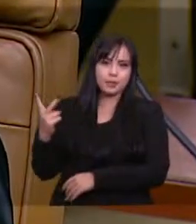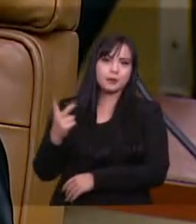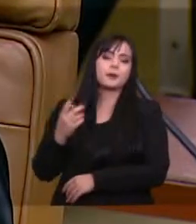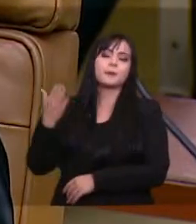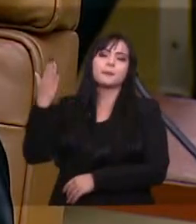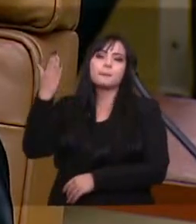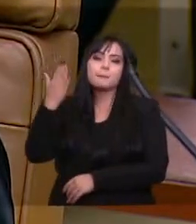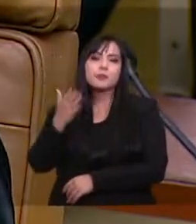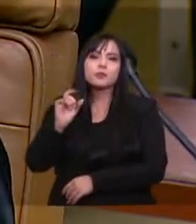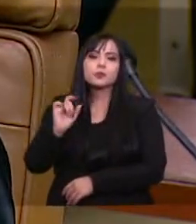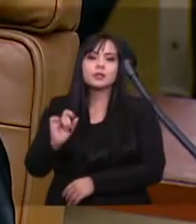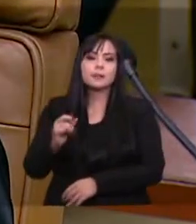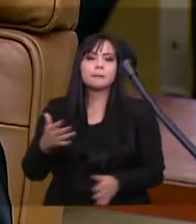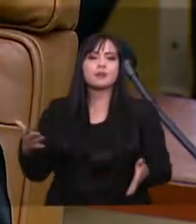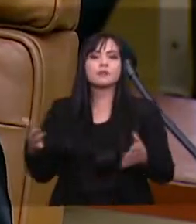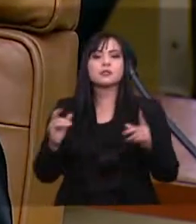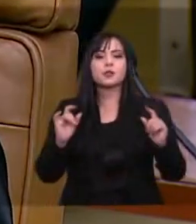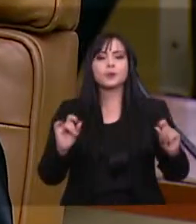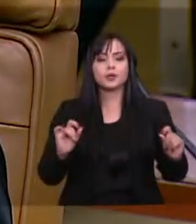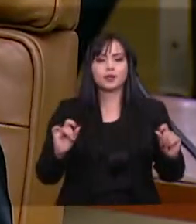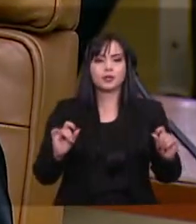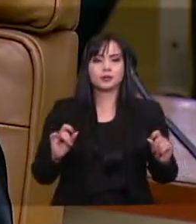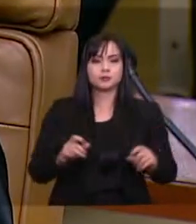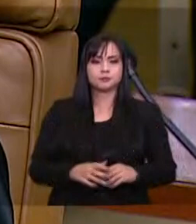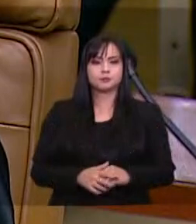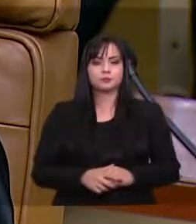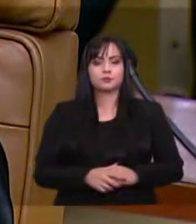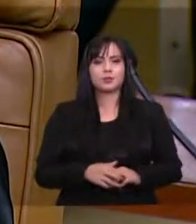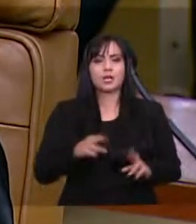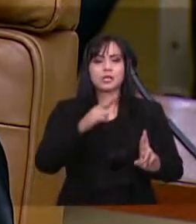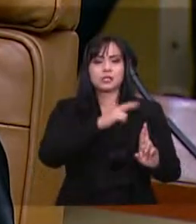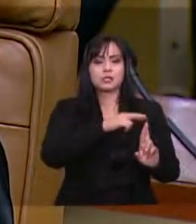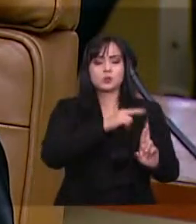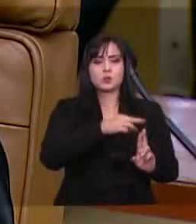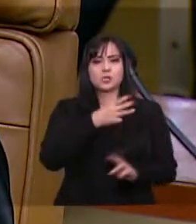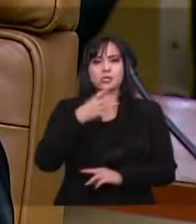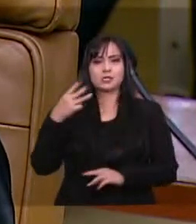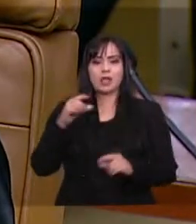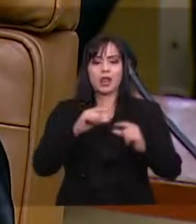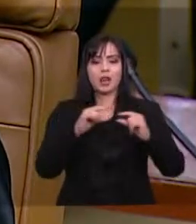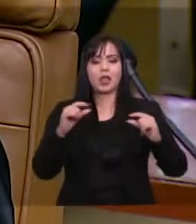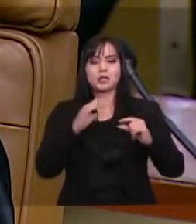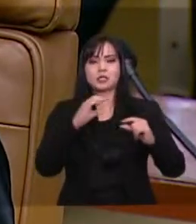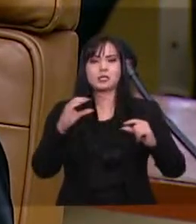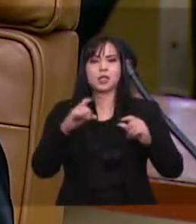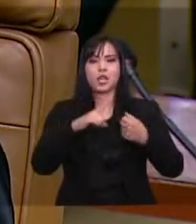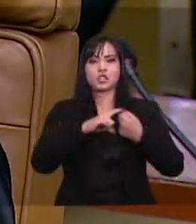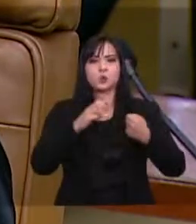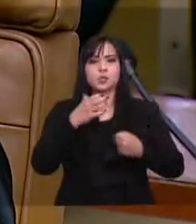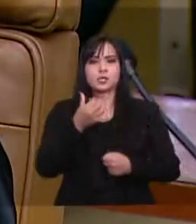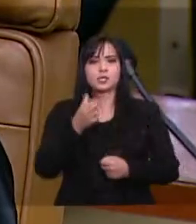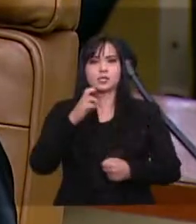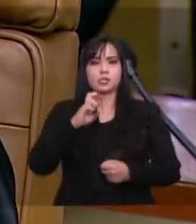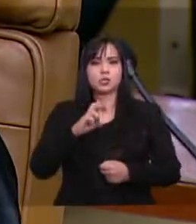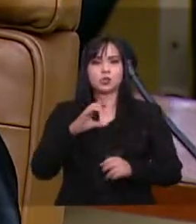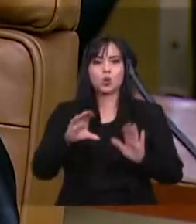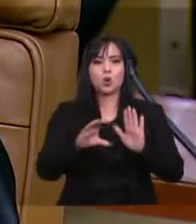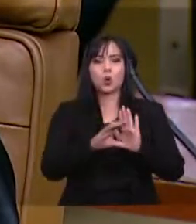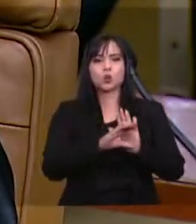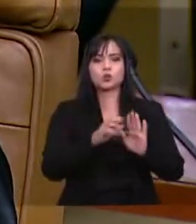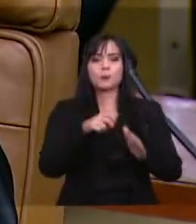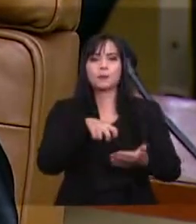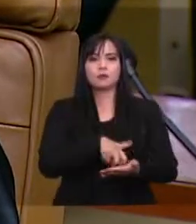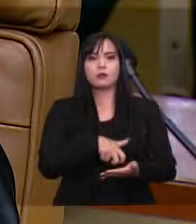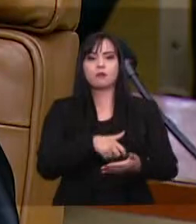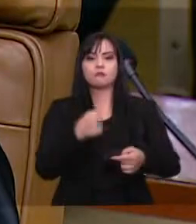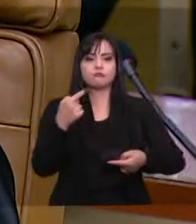nuante prevista no inciso 3º ali nascer do artigo 65 do Código Penal e